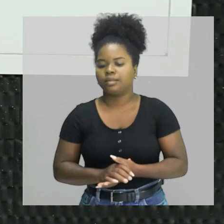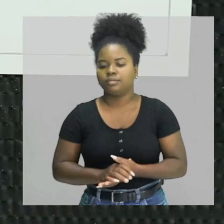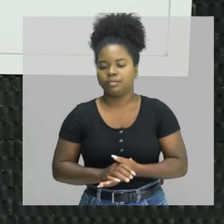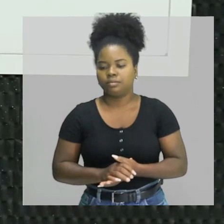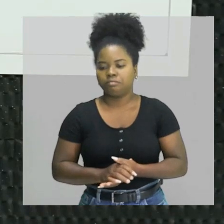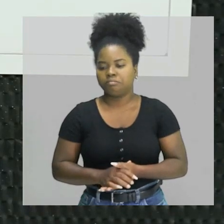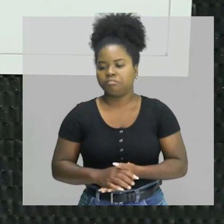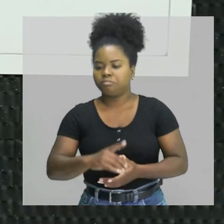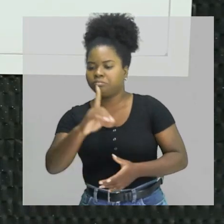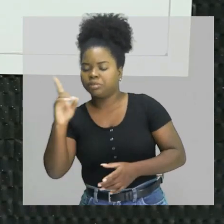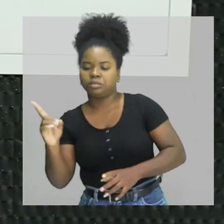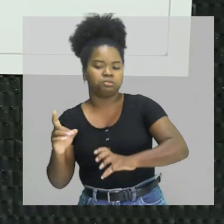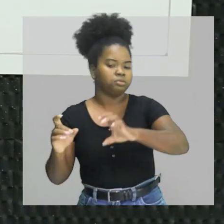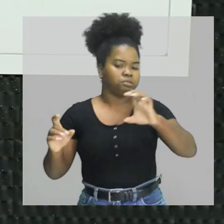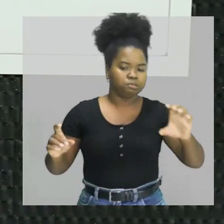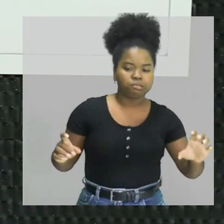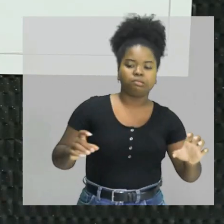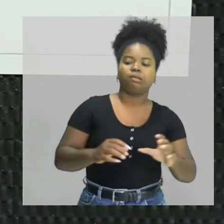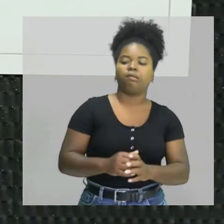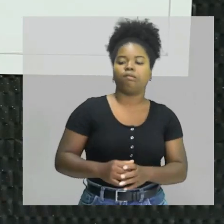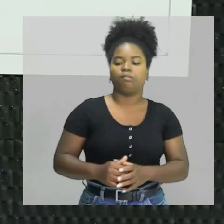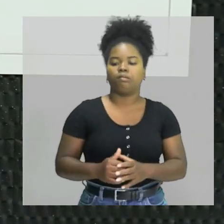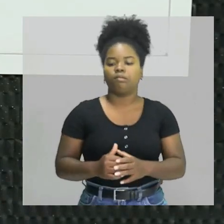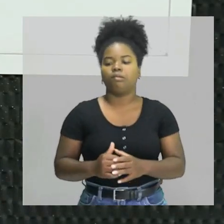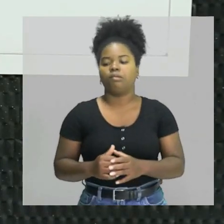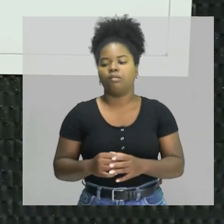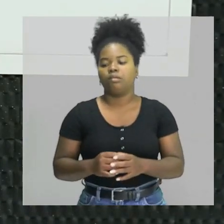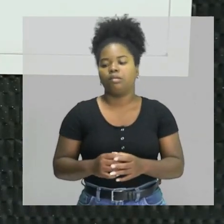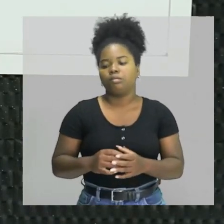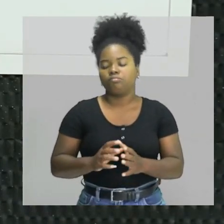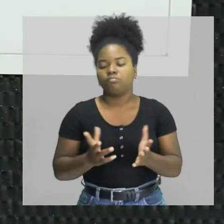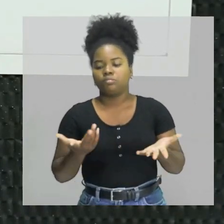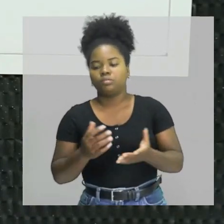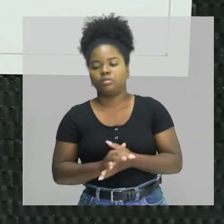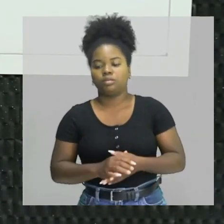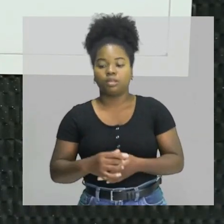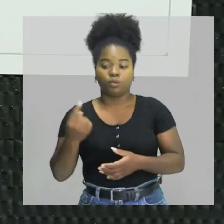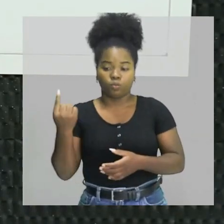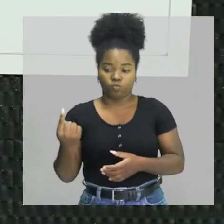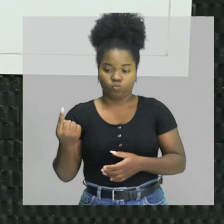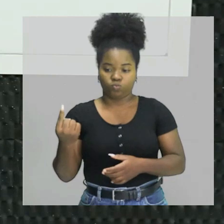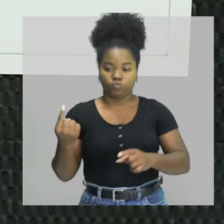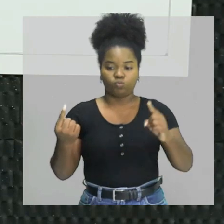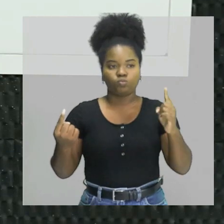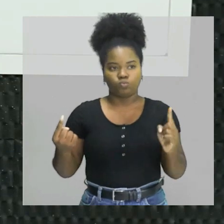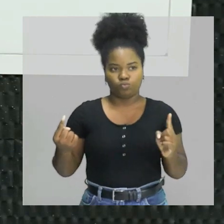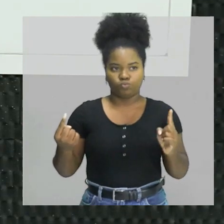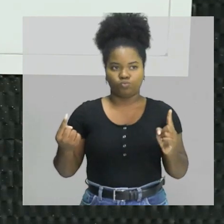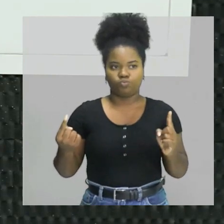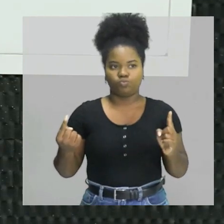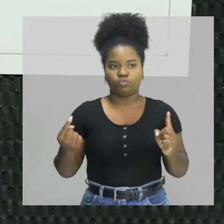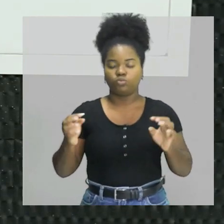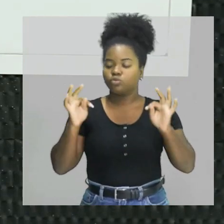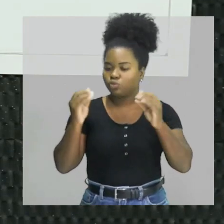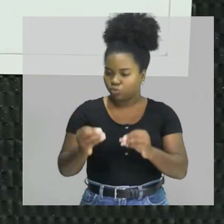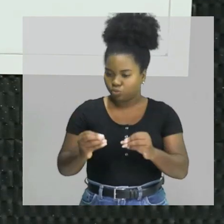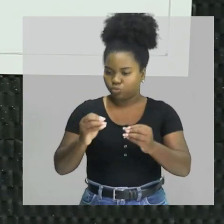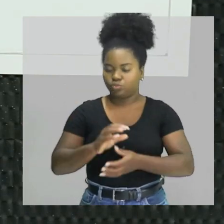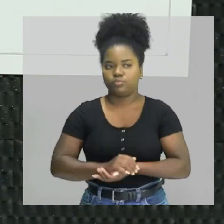mede 1. Vai dar 1 metro quadrado. Então aqui vale 1, né? Aqui mede 1 e aqui mede